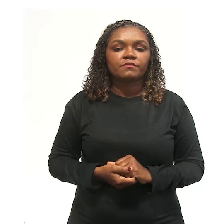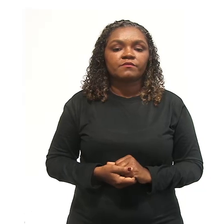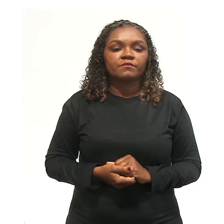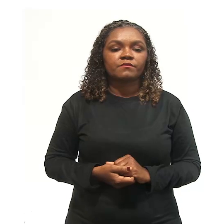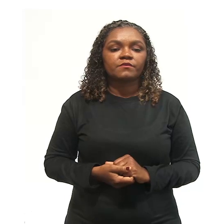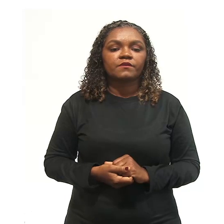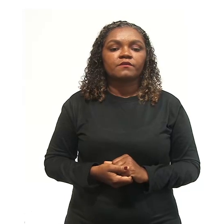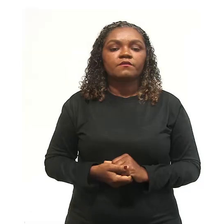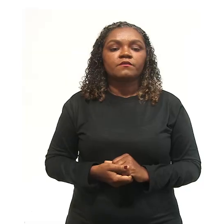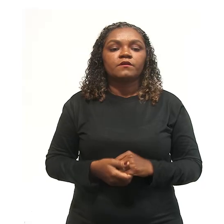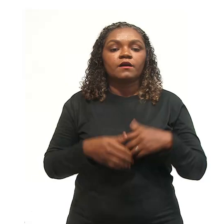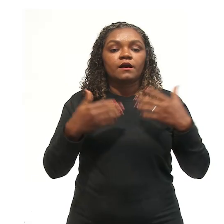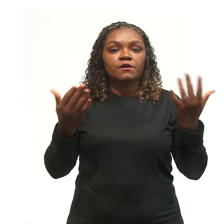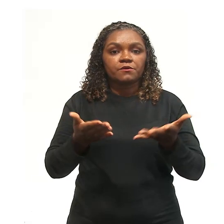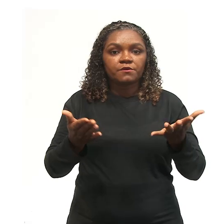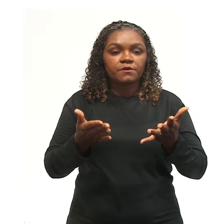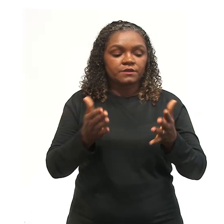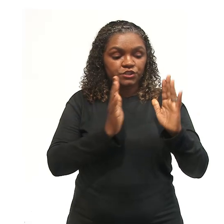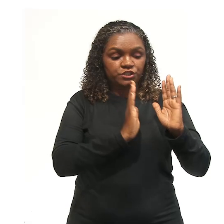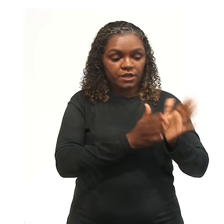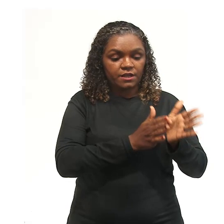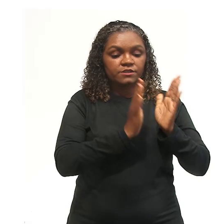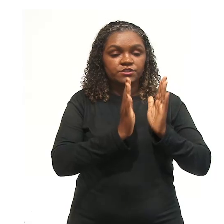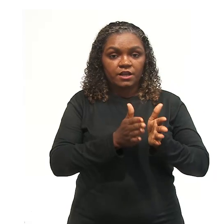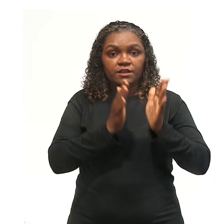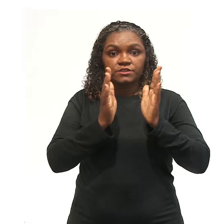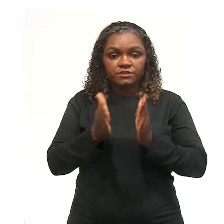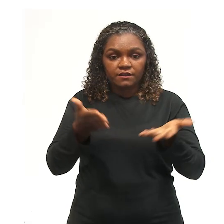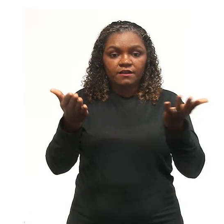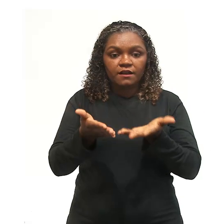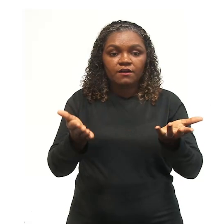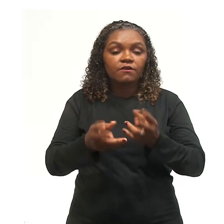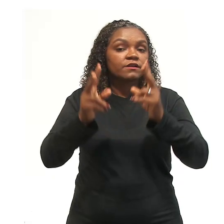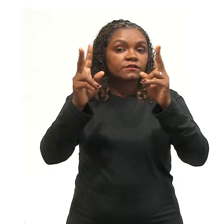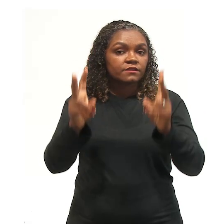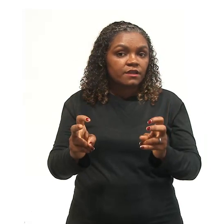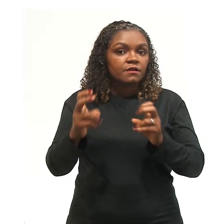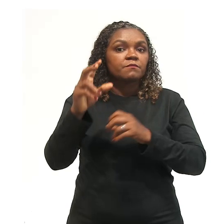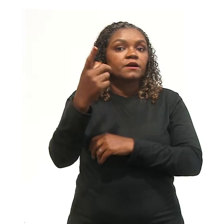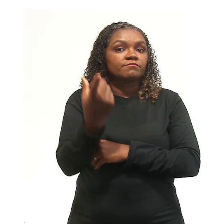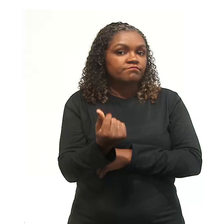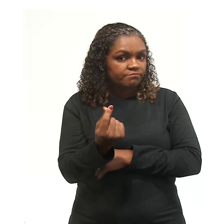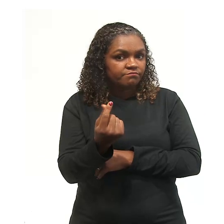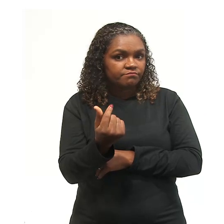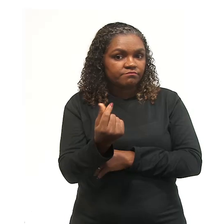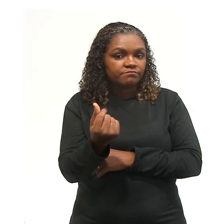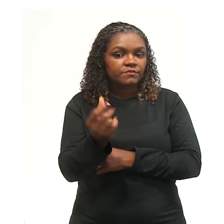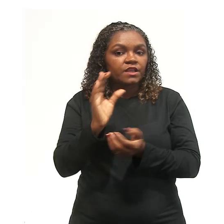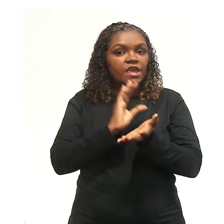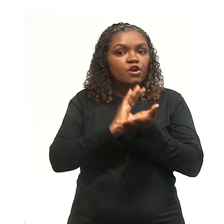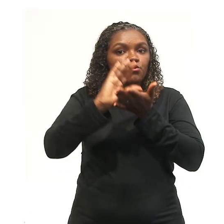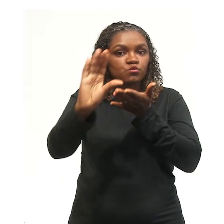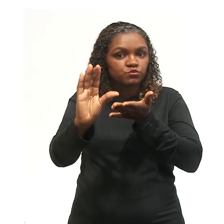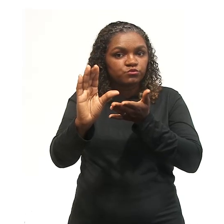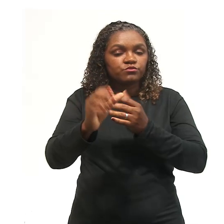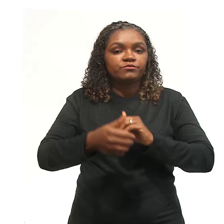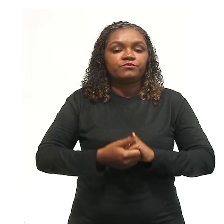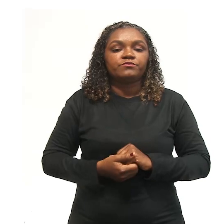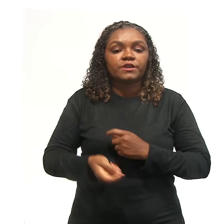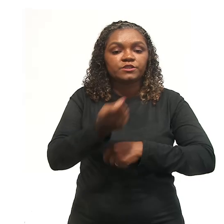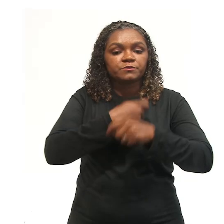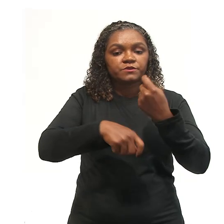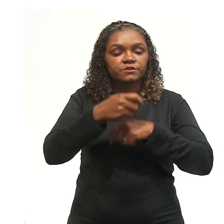Direito Brasileiro. Logo depois disso, nós entramos na fase recursal e que nós vamos falar sobre essa fase, os